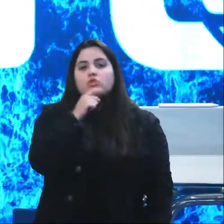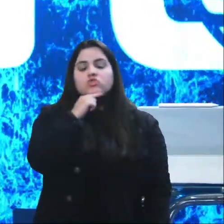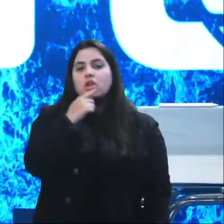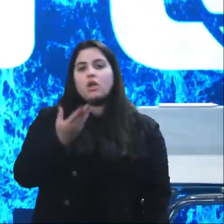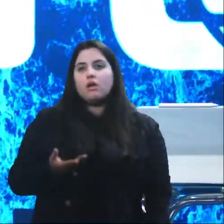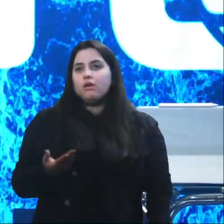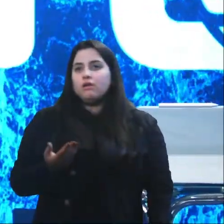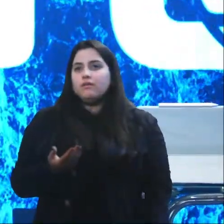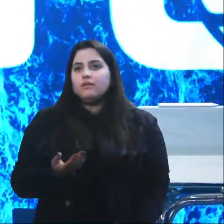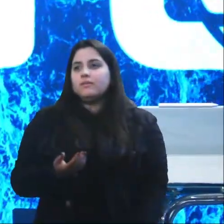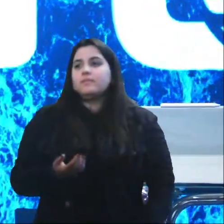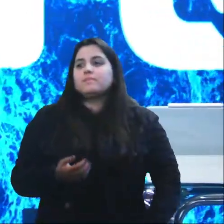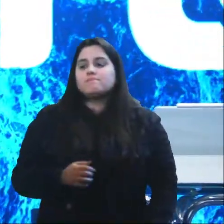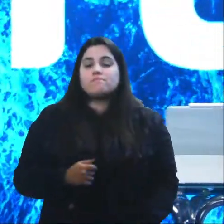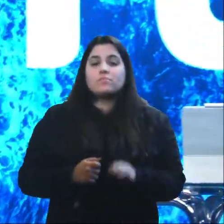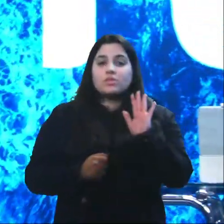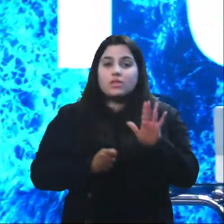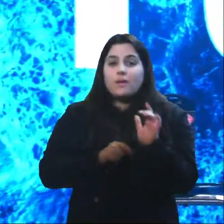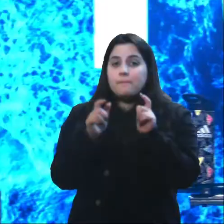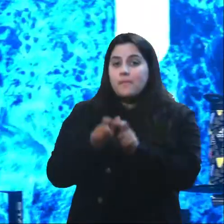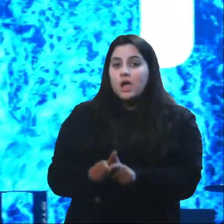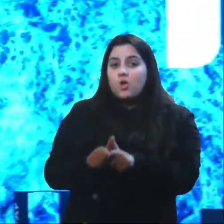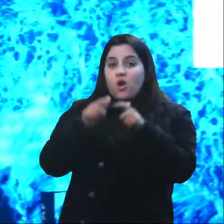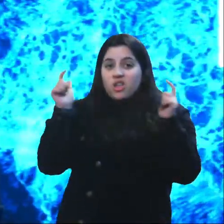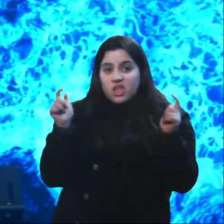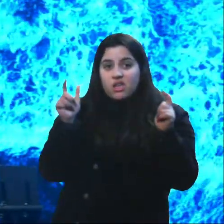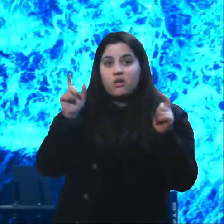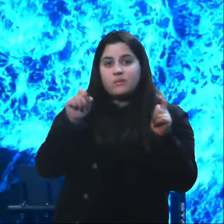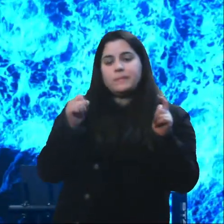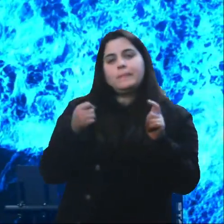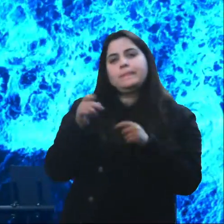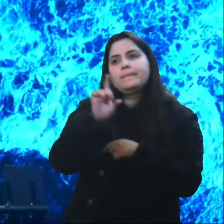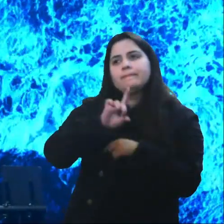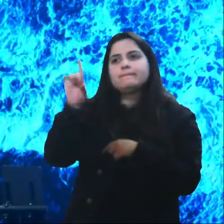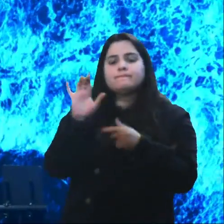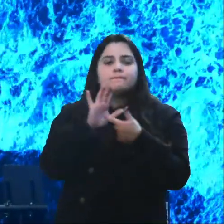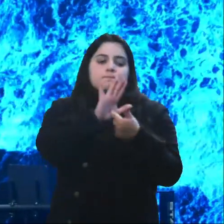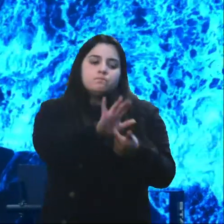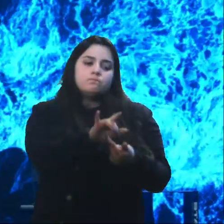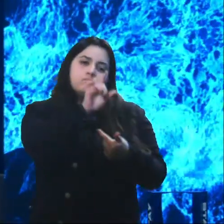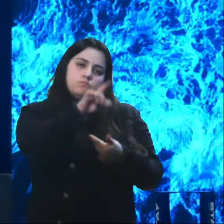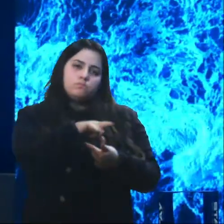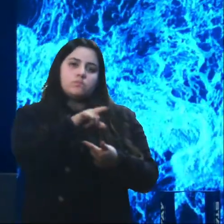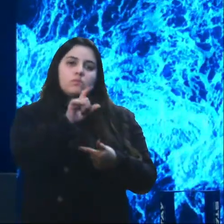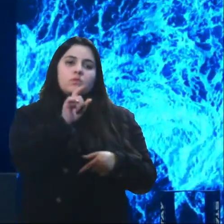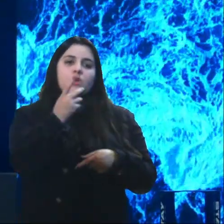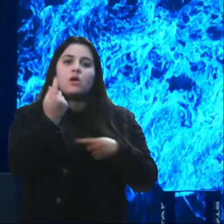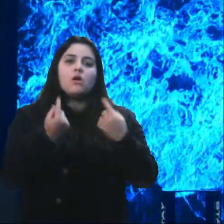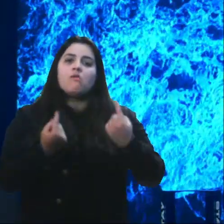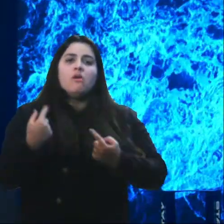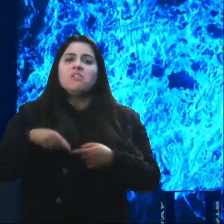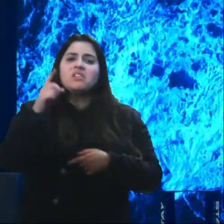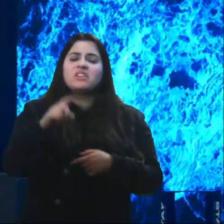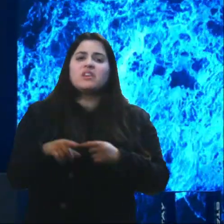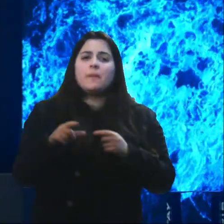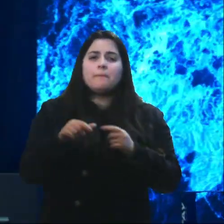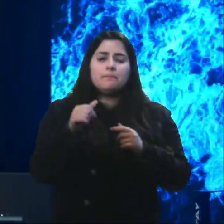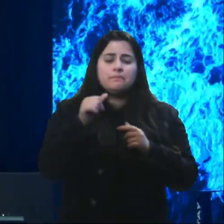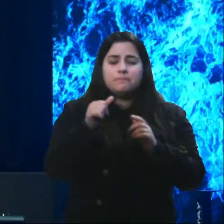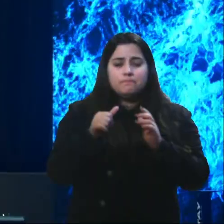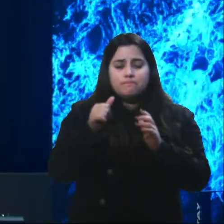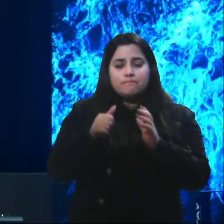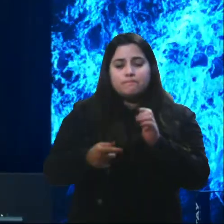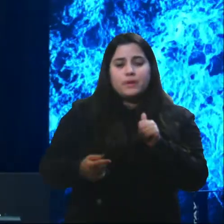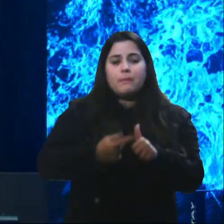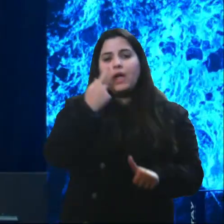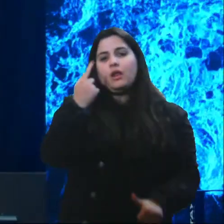Tanto que a maioria das vezes que Deus aparece para alguém, tanto no Antigo quanto no Novo Testamento, qual que é a primeira coisa que Deus fala para essas